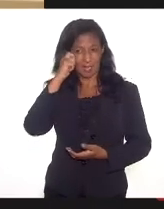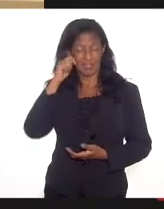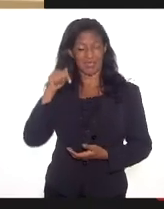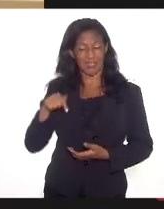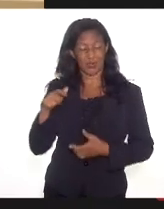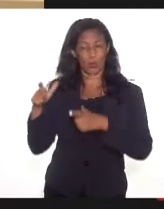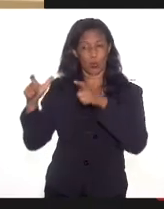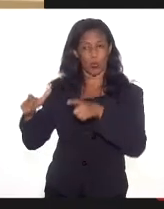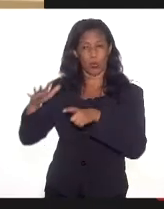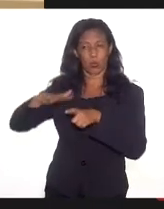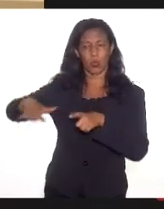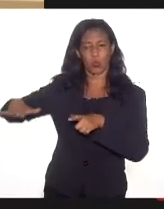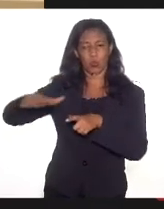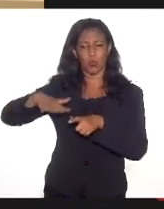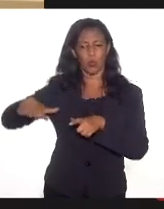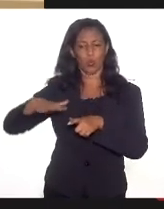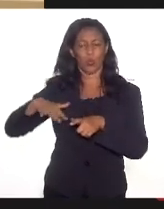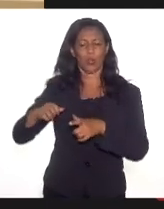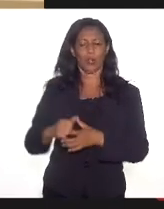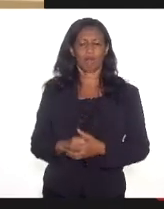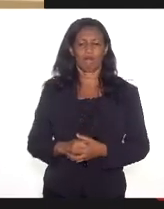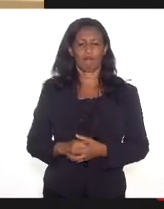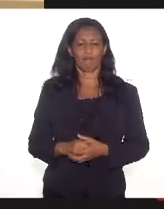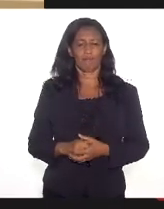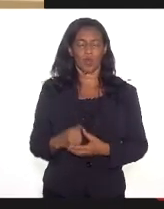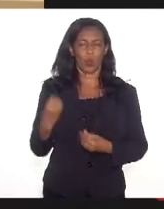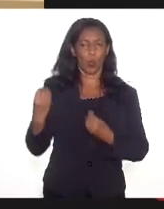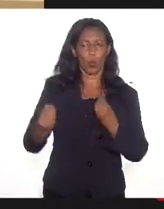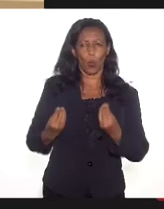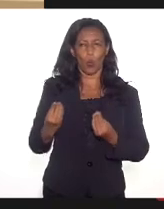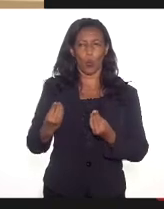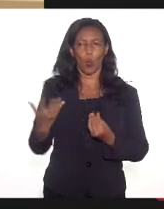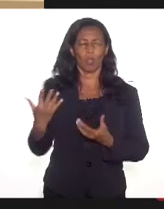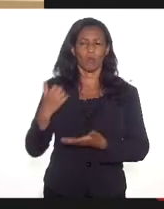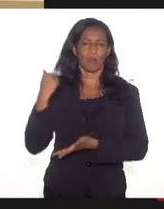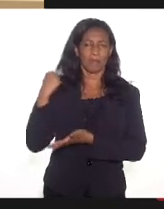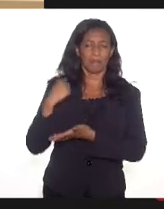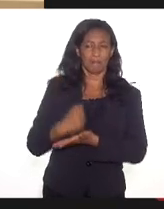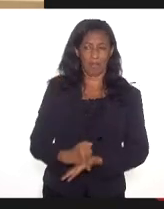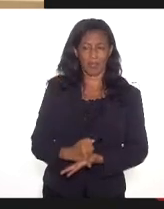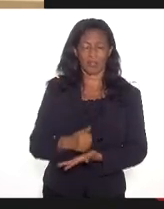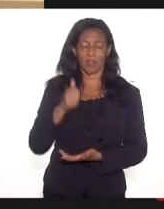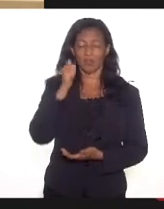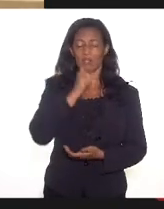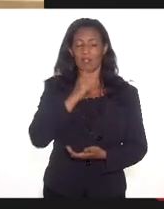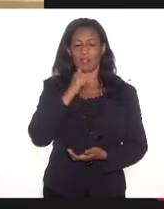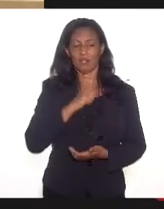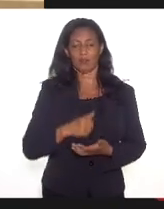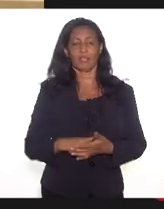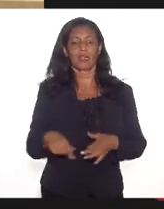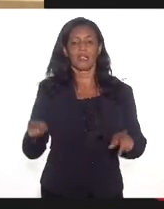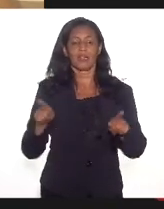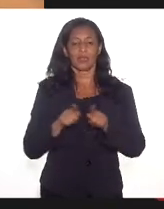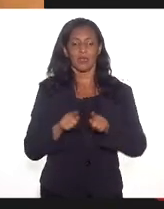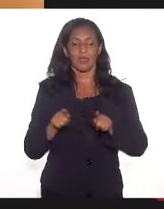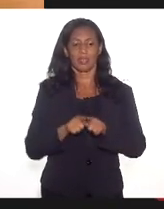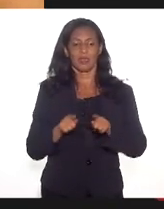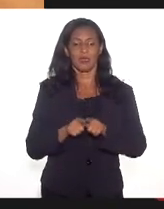território o quanto que pesa sobre essas mulheres também